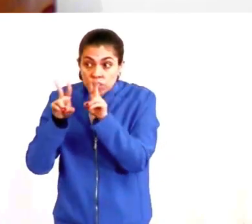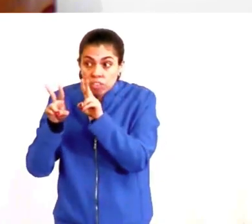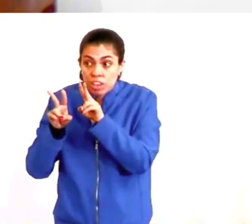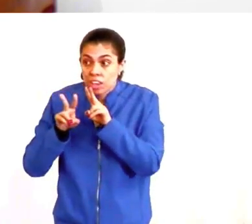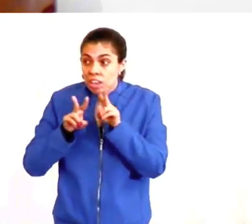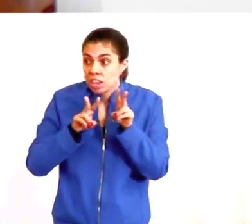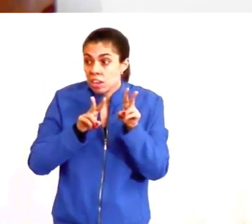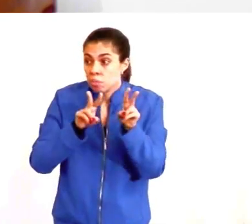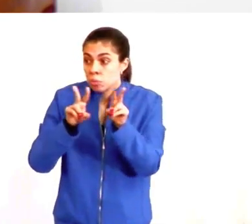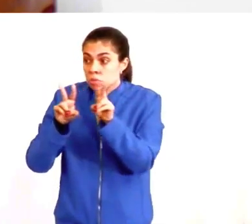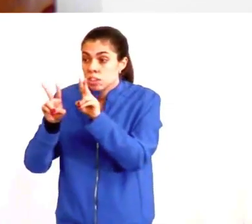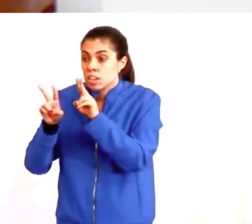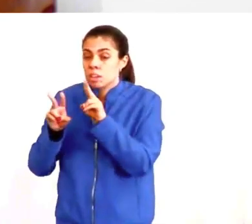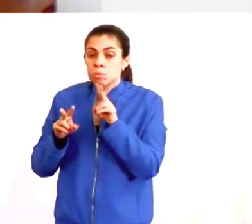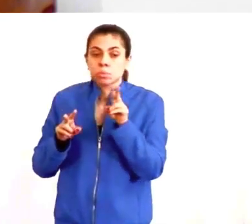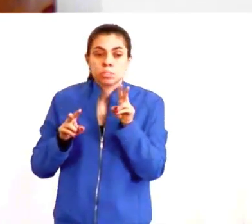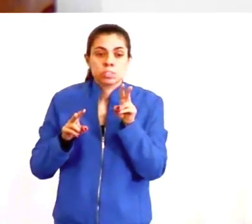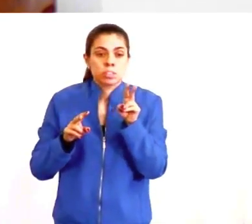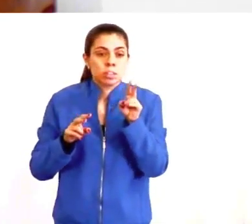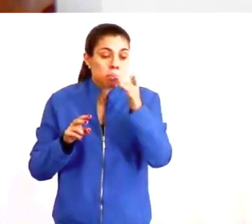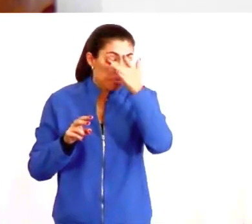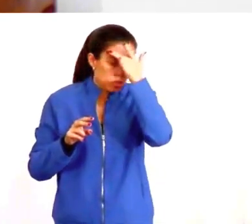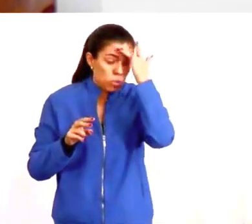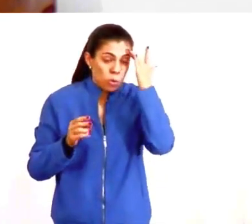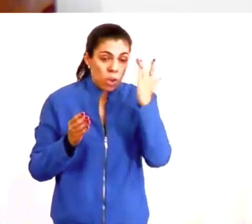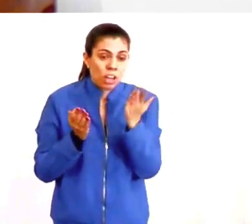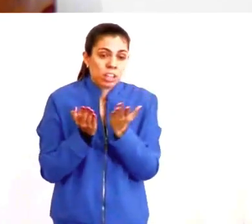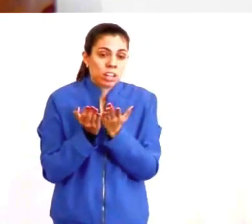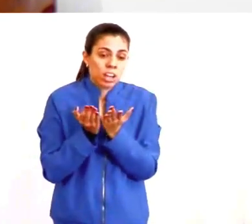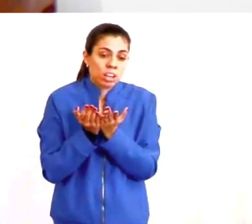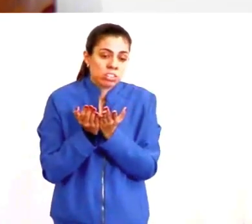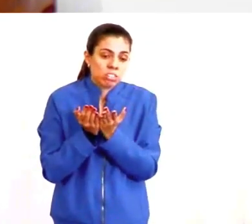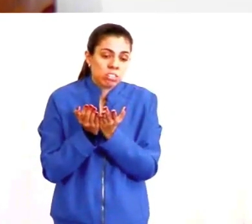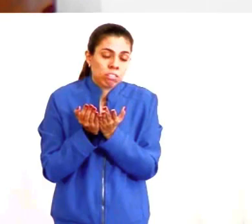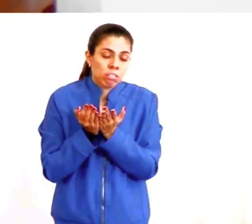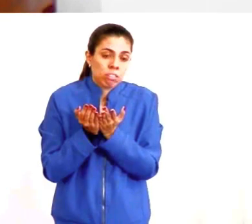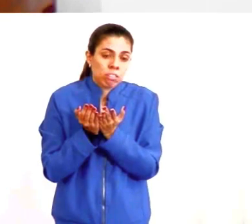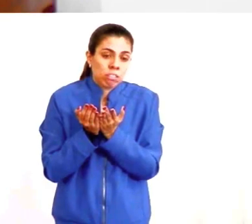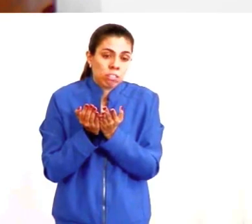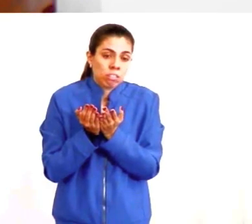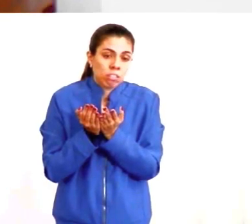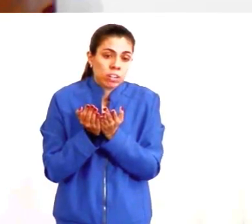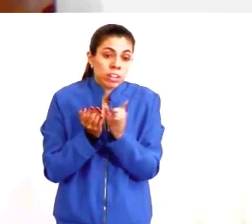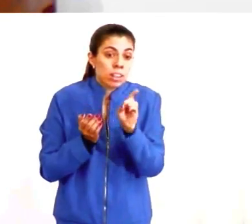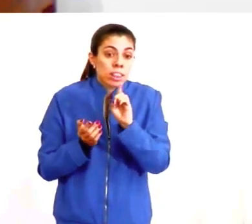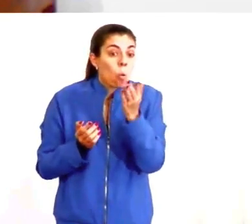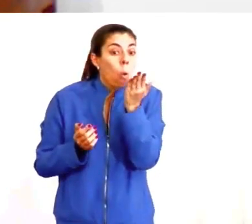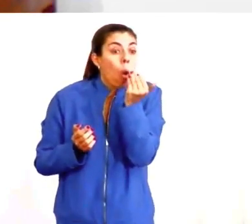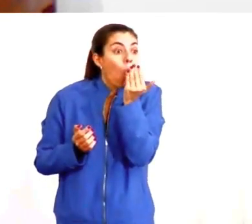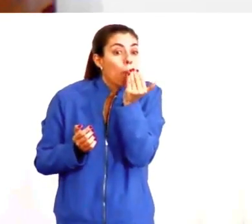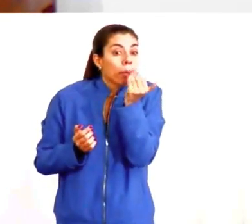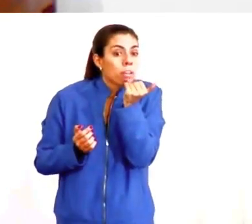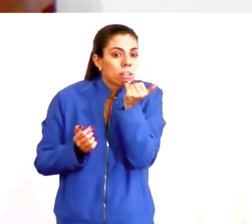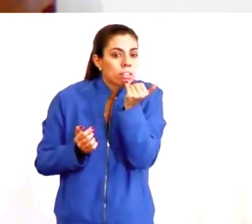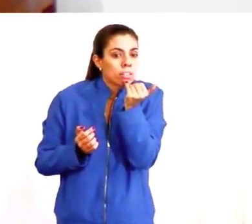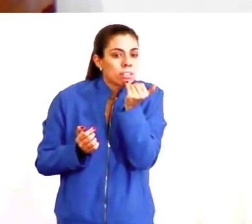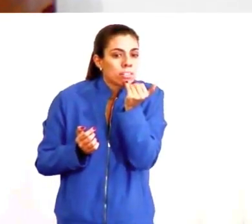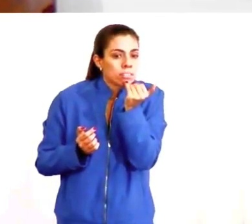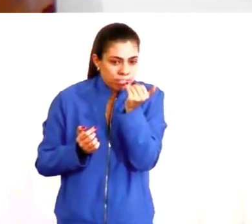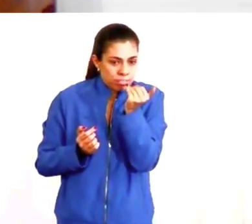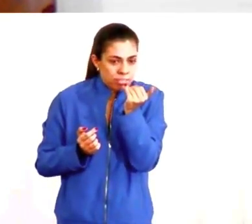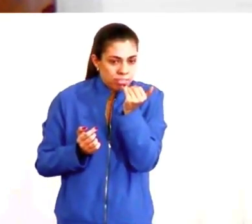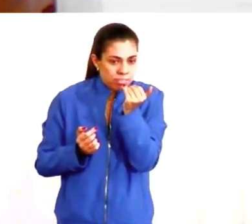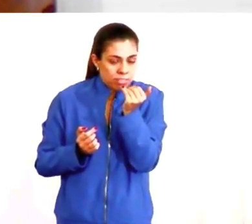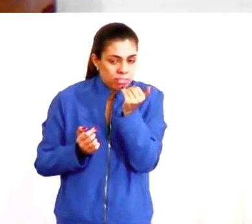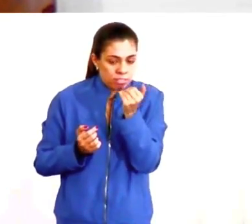a causa da sua fraqueza, da sua inanição, da sua letargia, é porque o seu